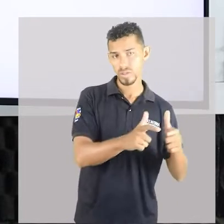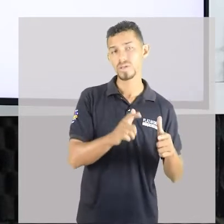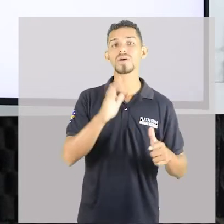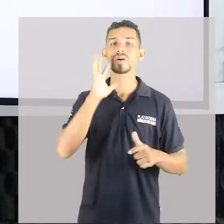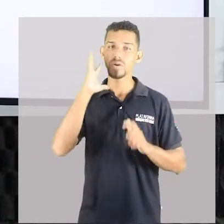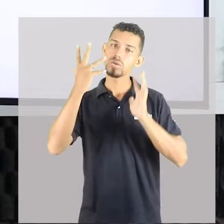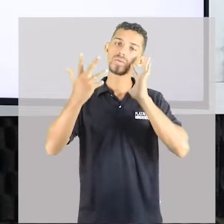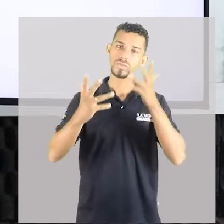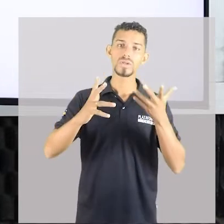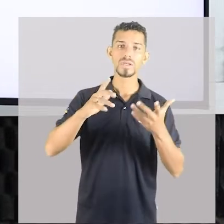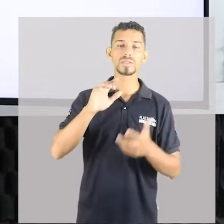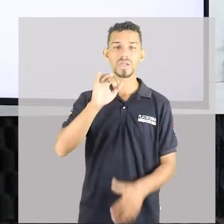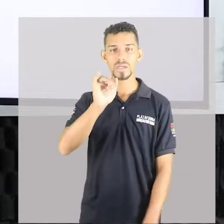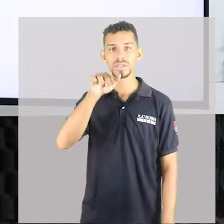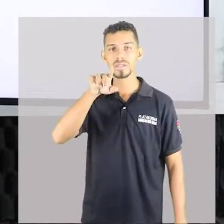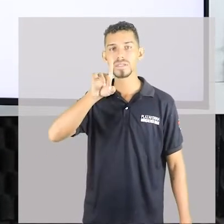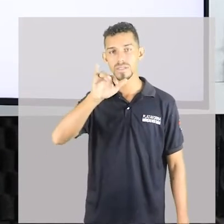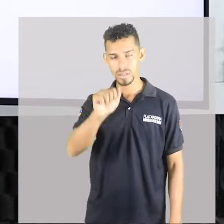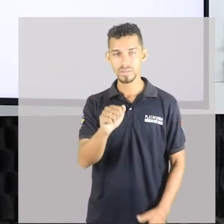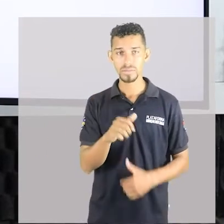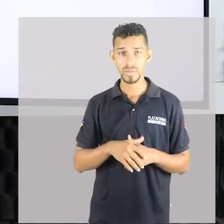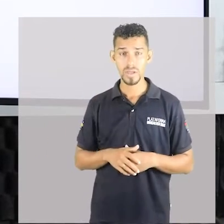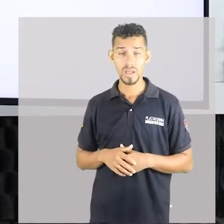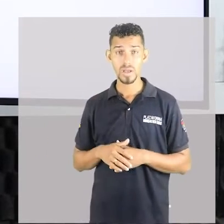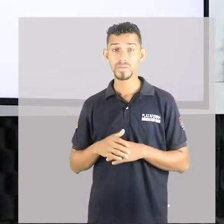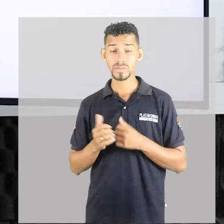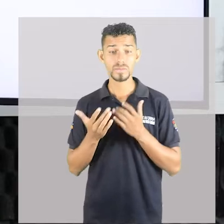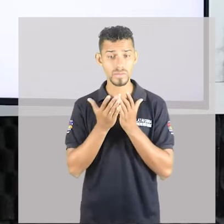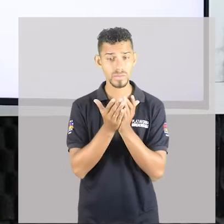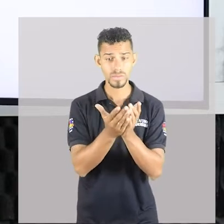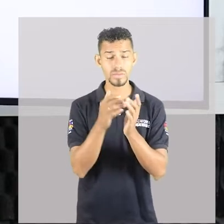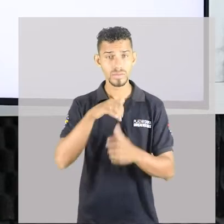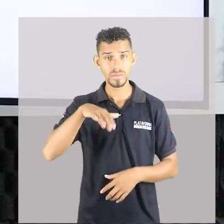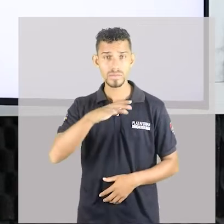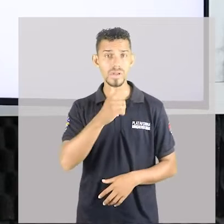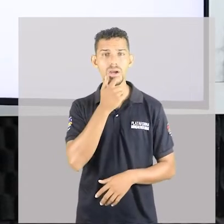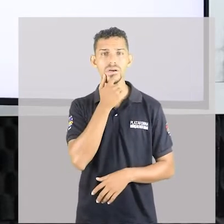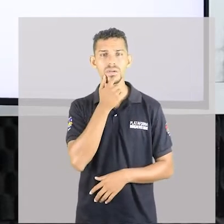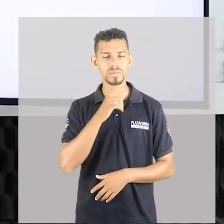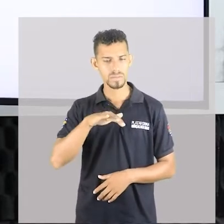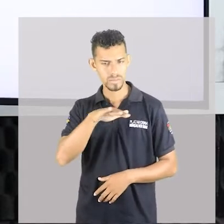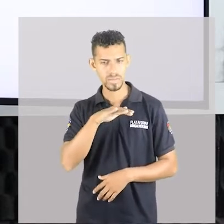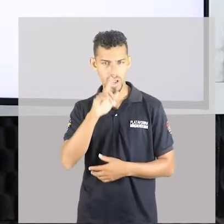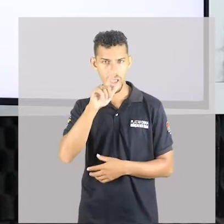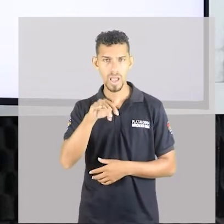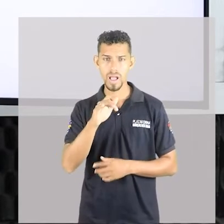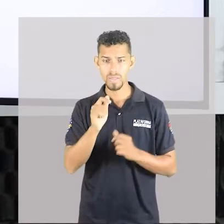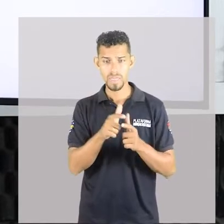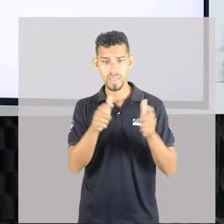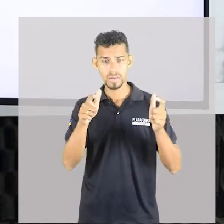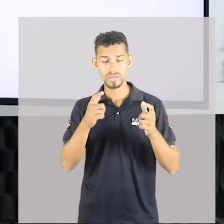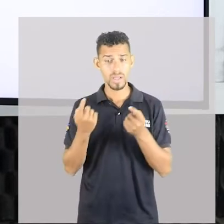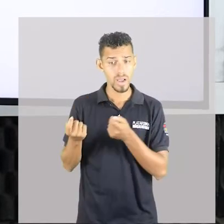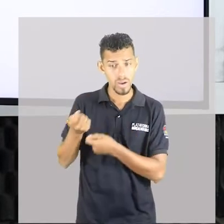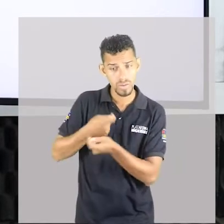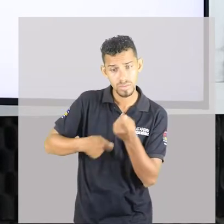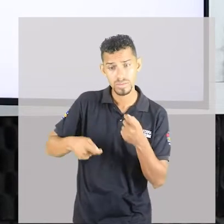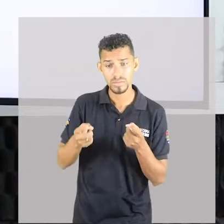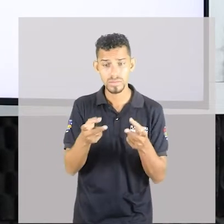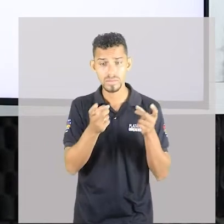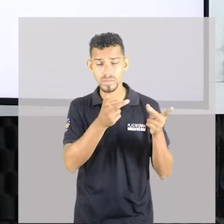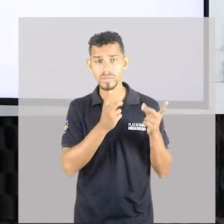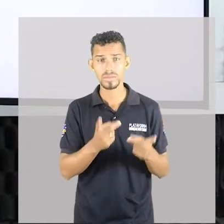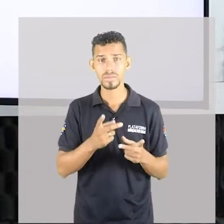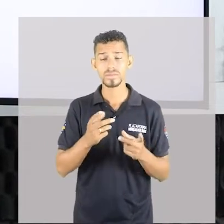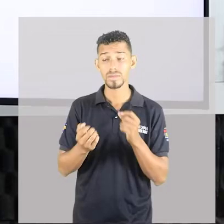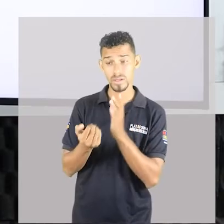isso acontece na Índia. Então, a companhia, né, fundada pelos ingleses, era exatamente tanto na comercialização desses